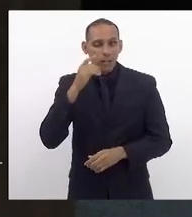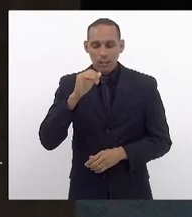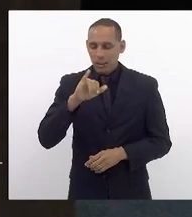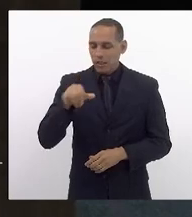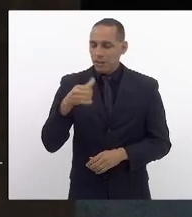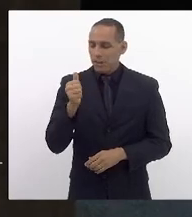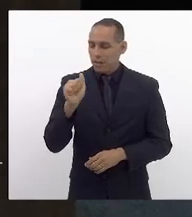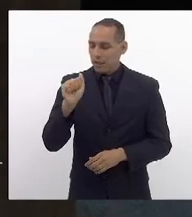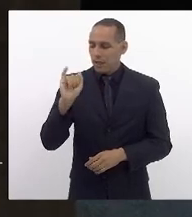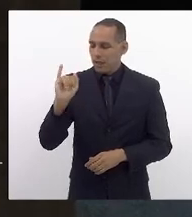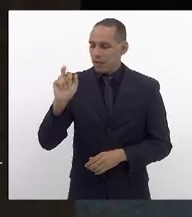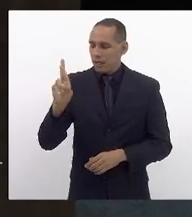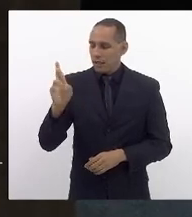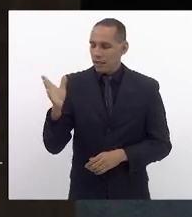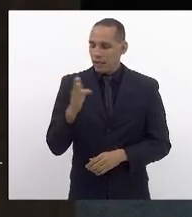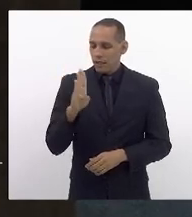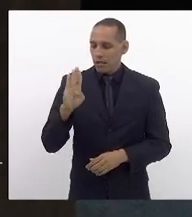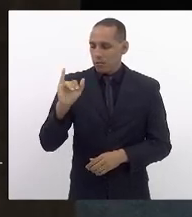Jair Bittencourt